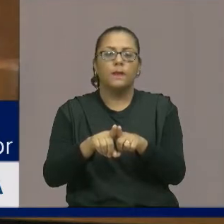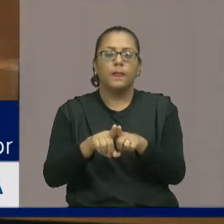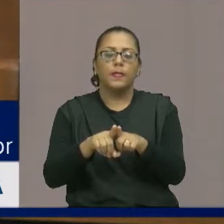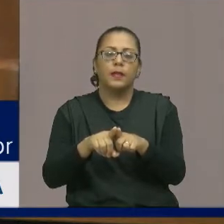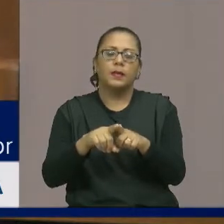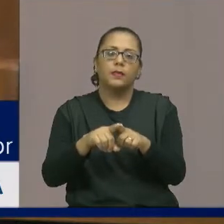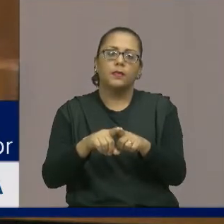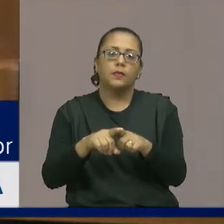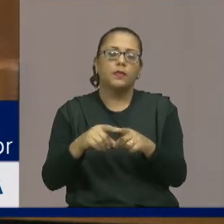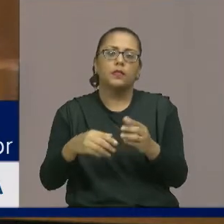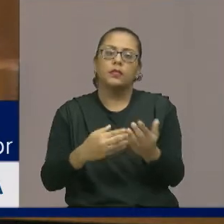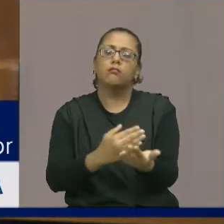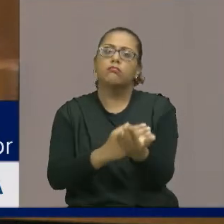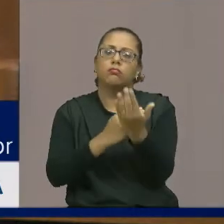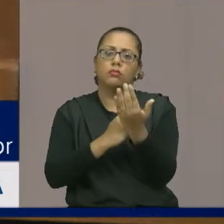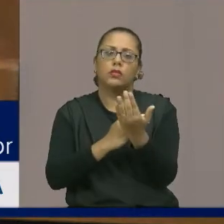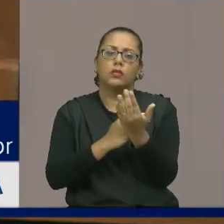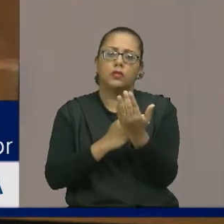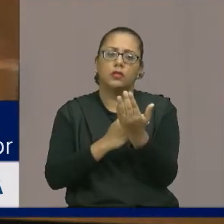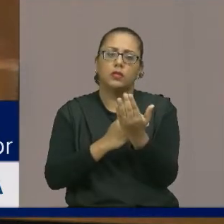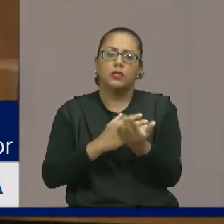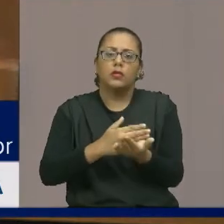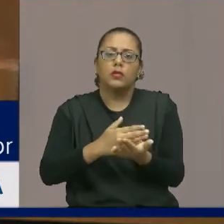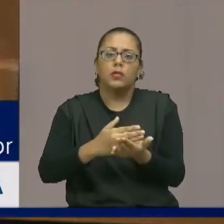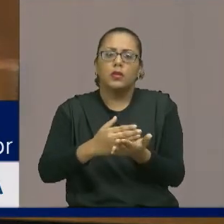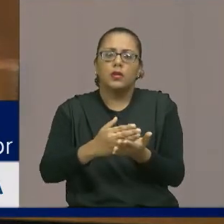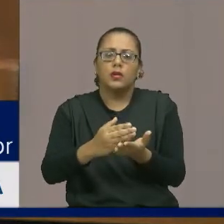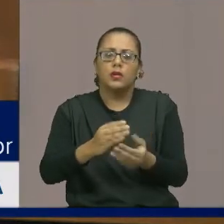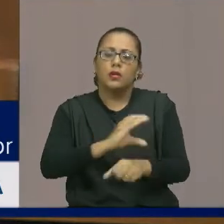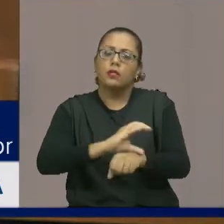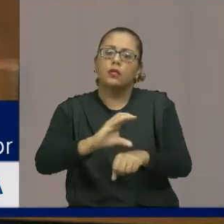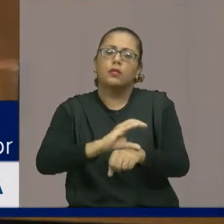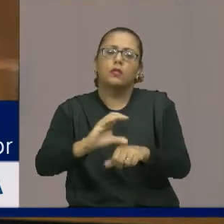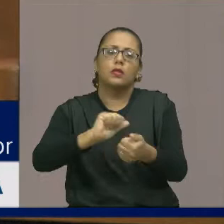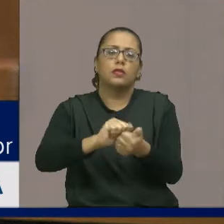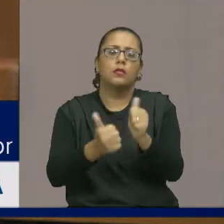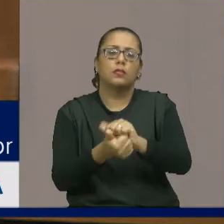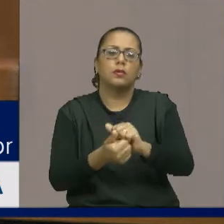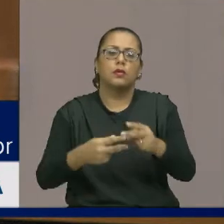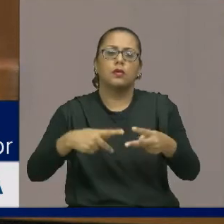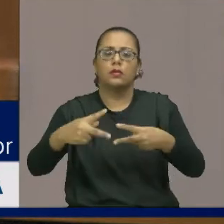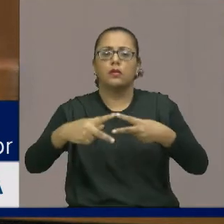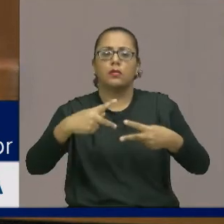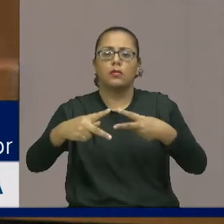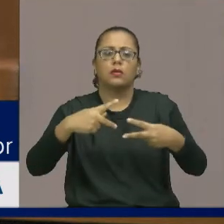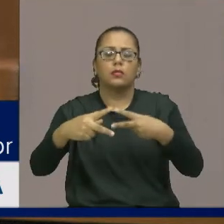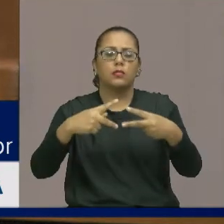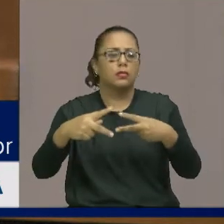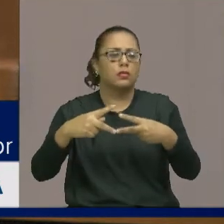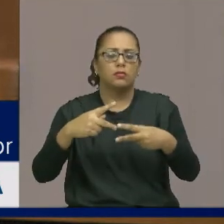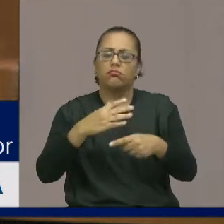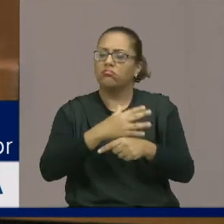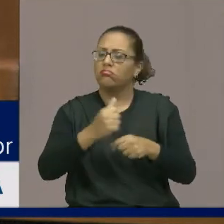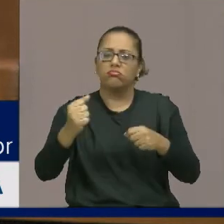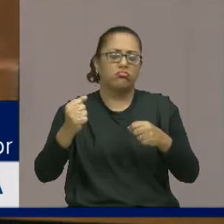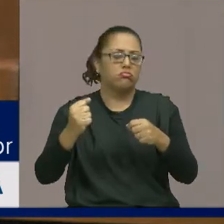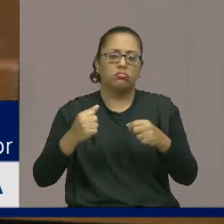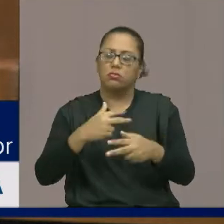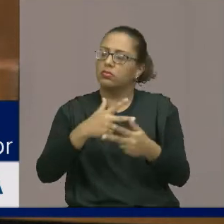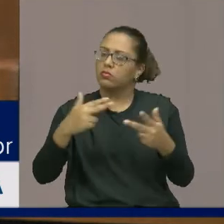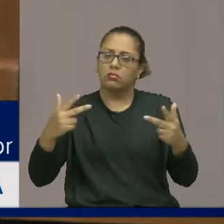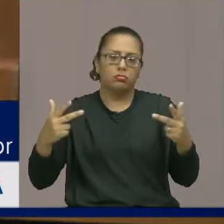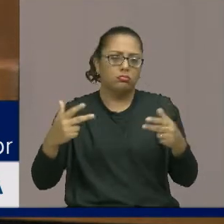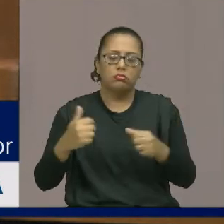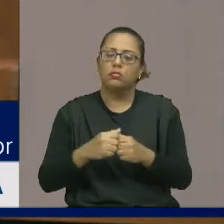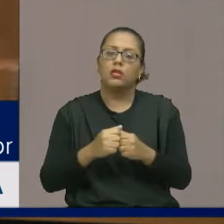ajudou a implantar o Conselho Municipal de Esporte São José dos Campos, entre tantas outras conquistas, Museu do Esporte, muitas outras